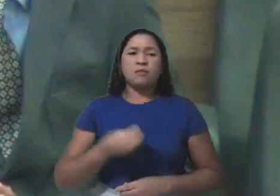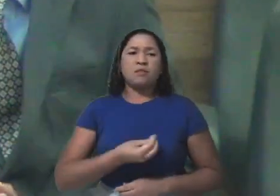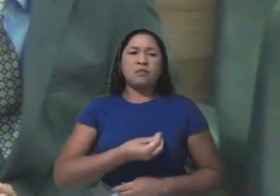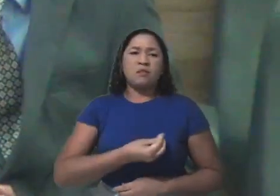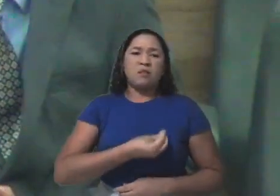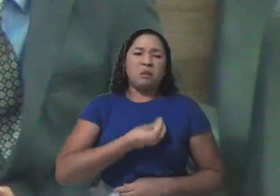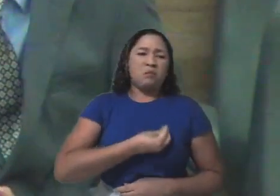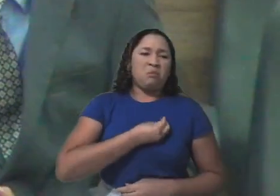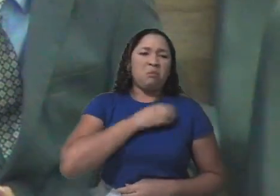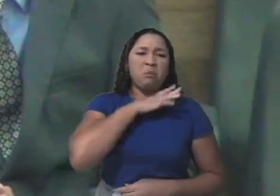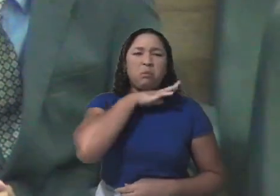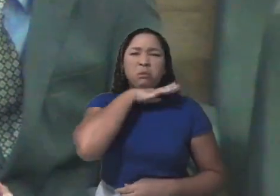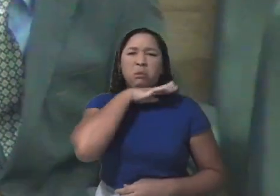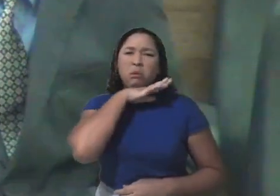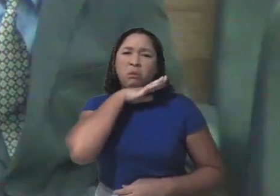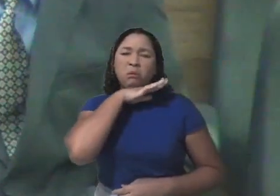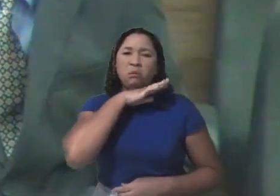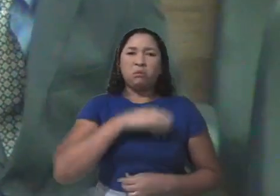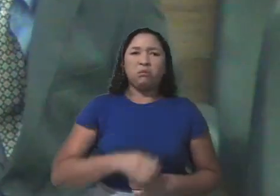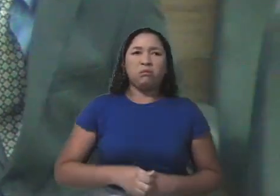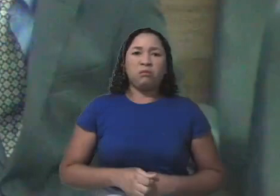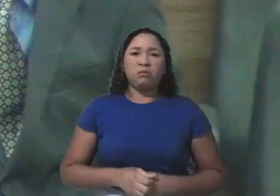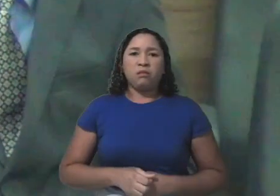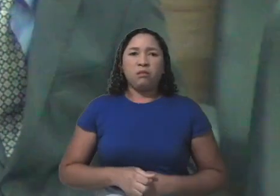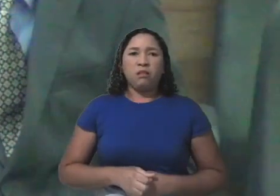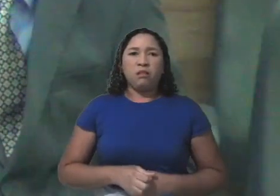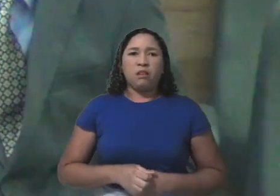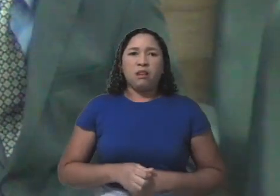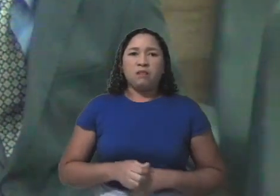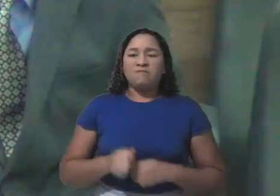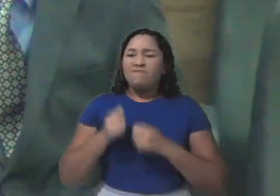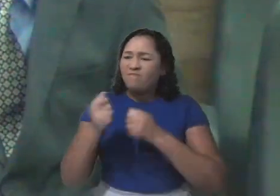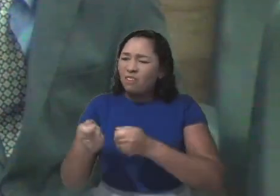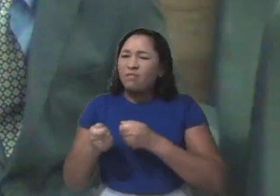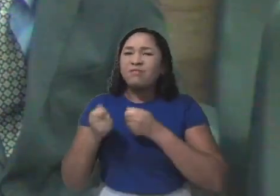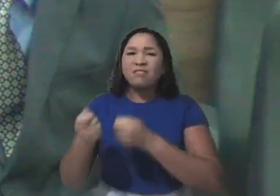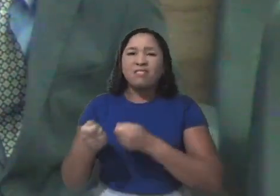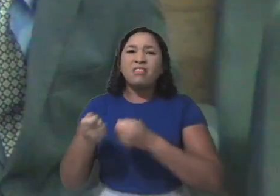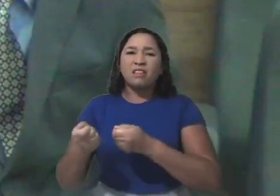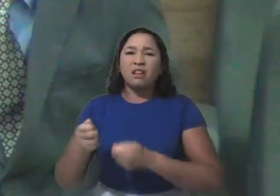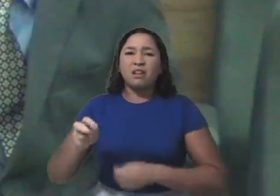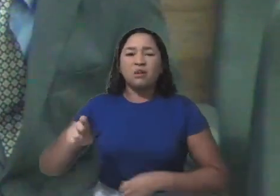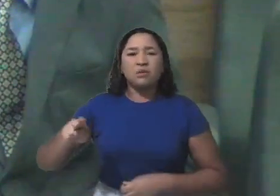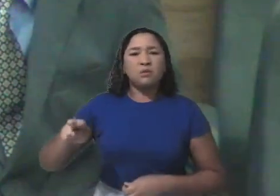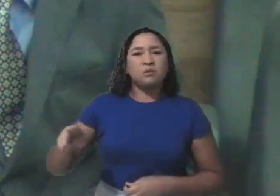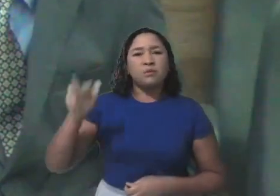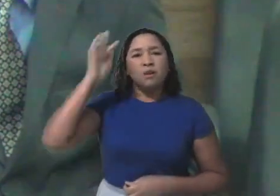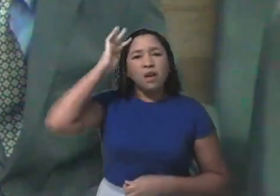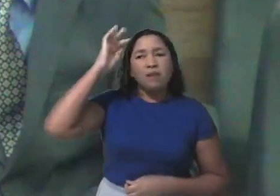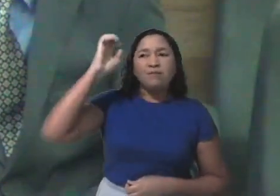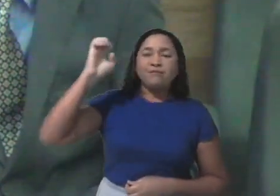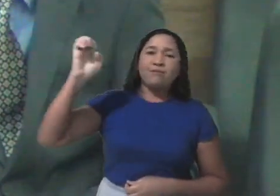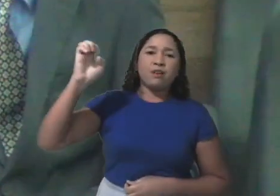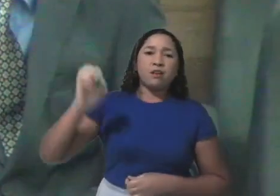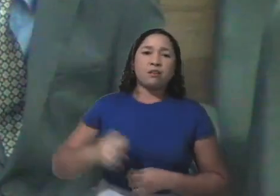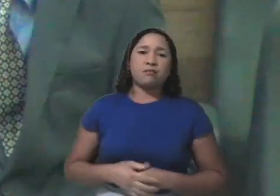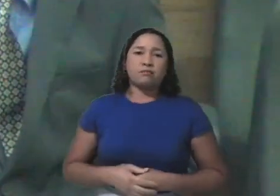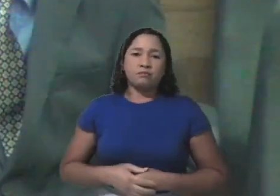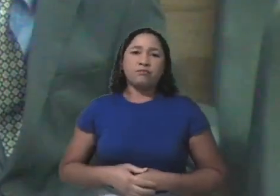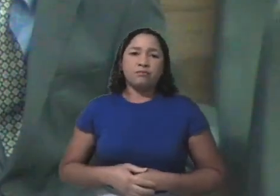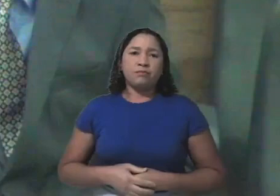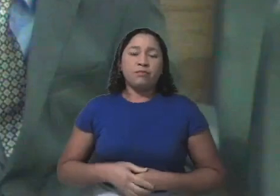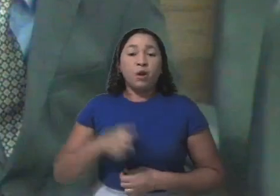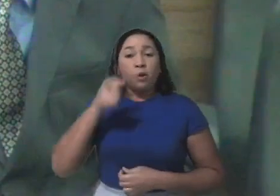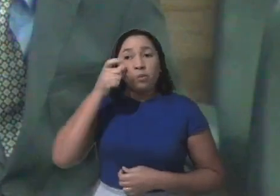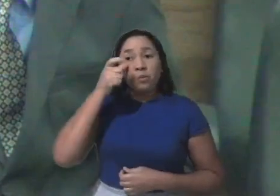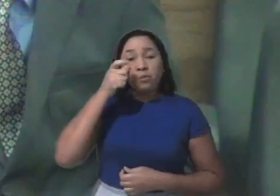Extorquiam a fé daqueles irmãos. Se usavam da boa fé dos irmãos e do interesse pelo assunto e da necessidade